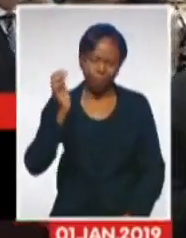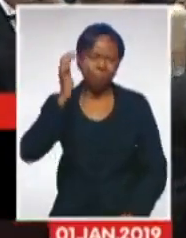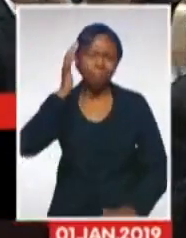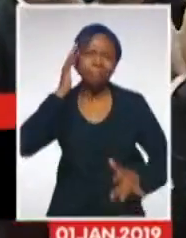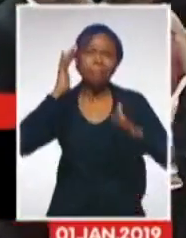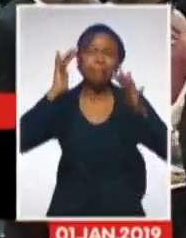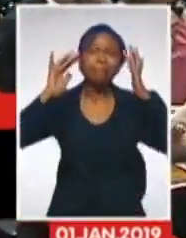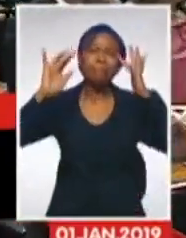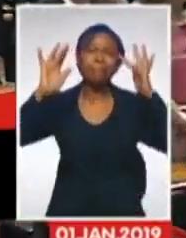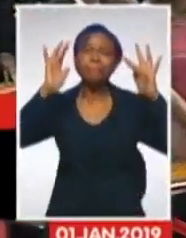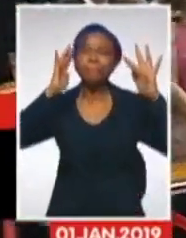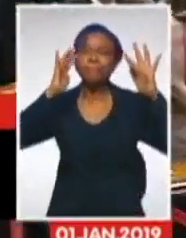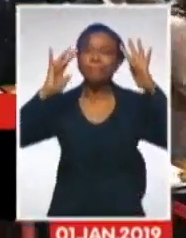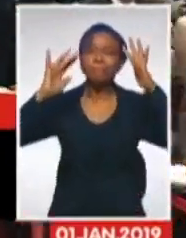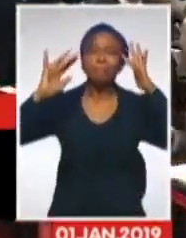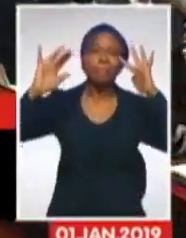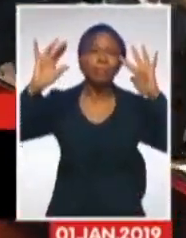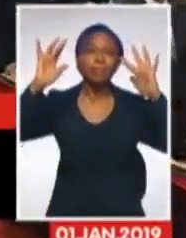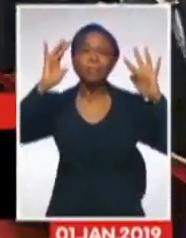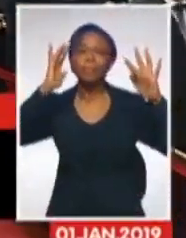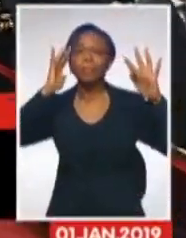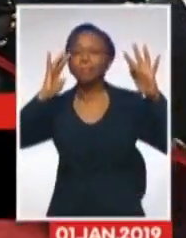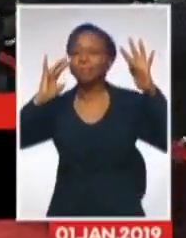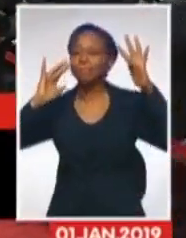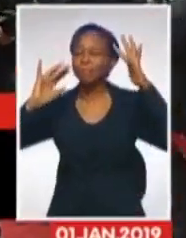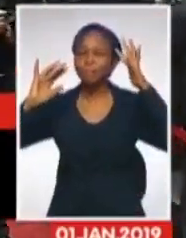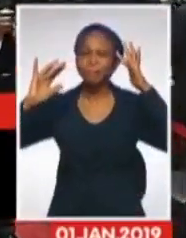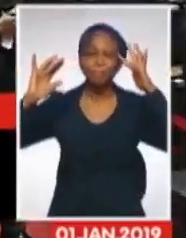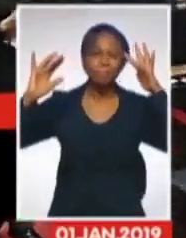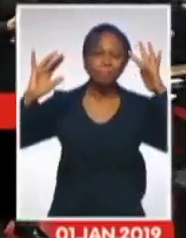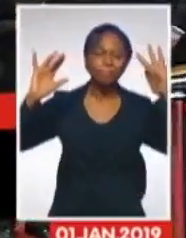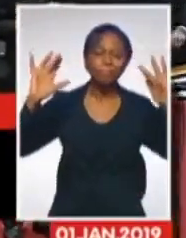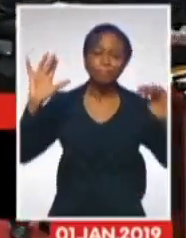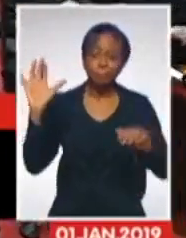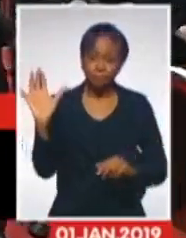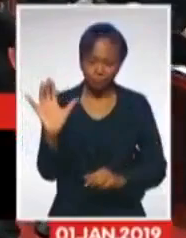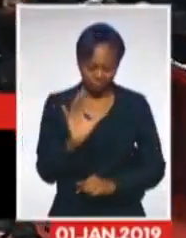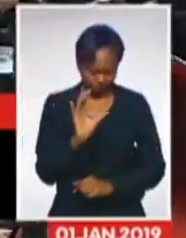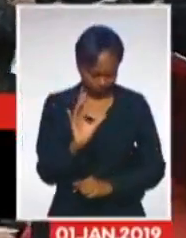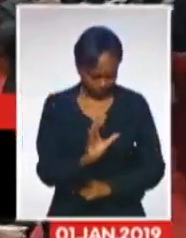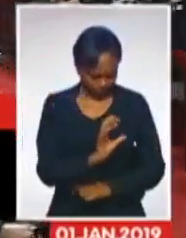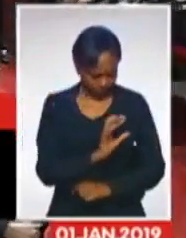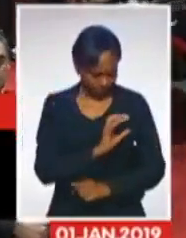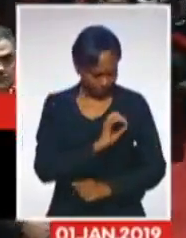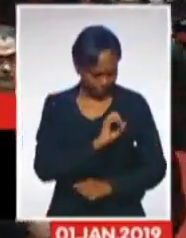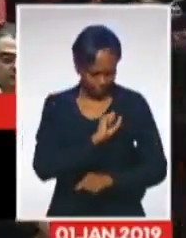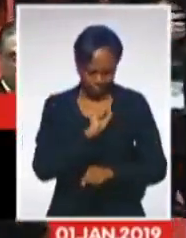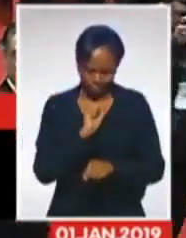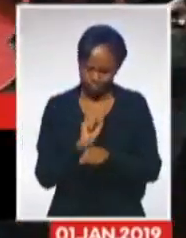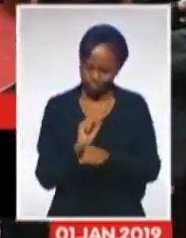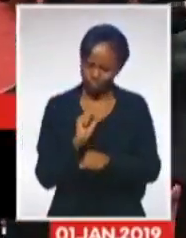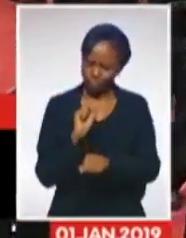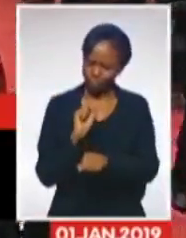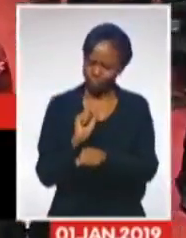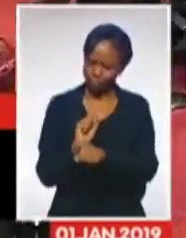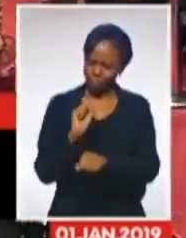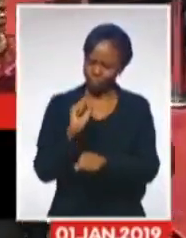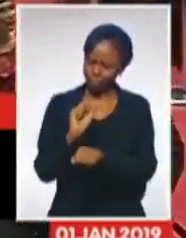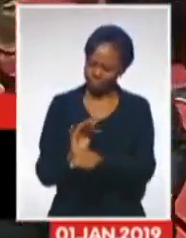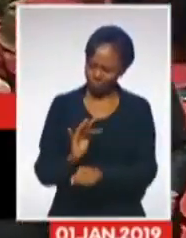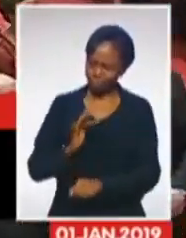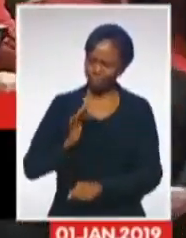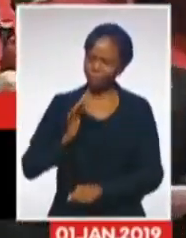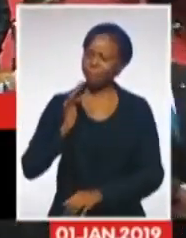sonho intenso, um raio vivido de amor e de